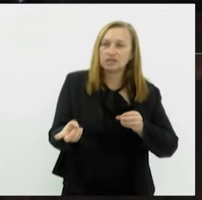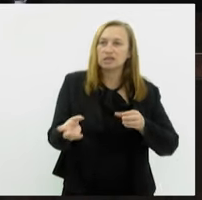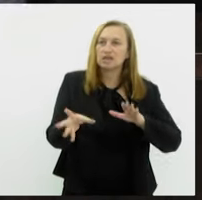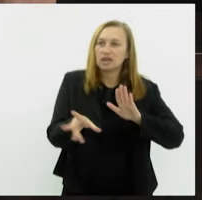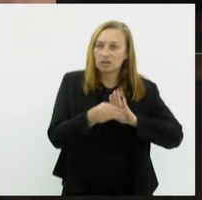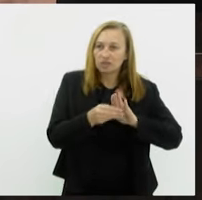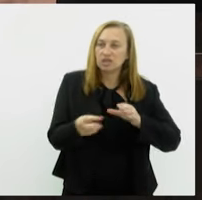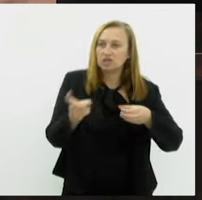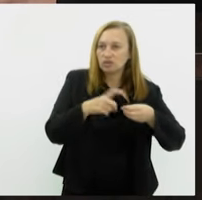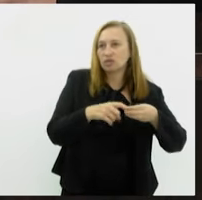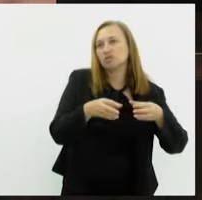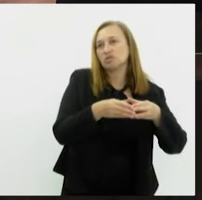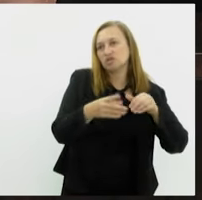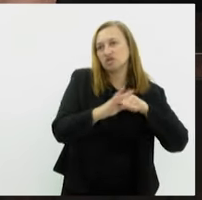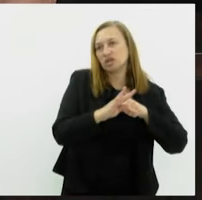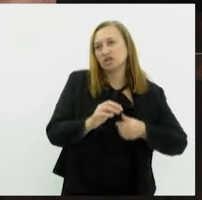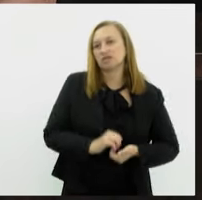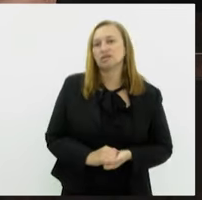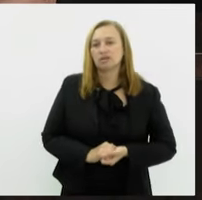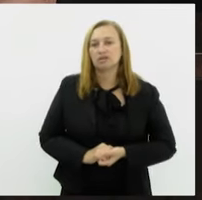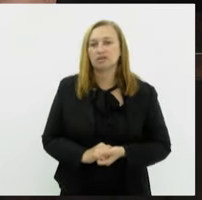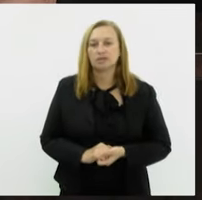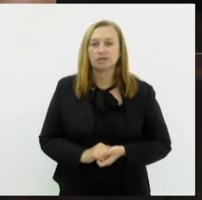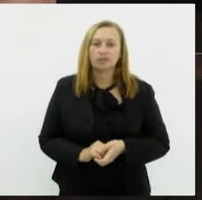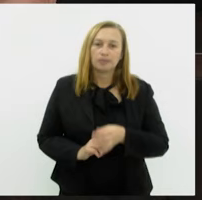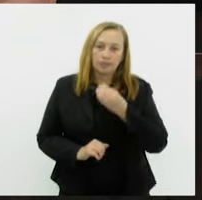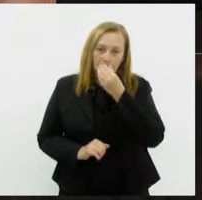e retorna às comissões técnicas.